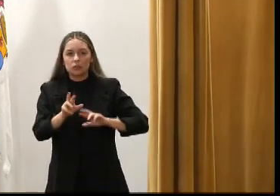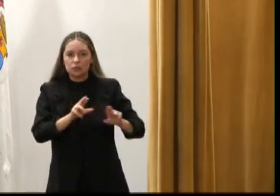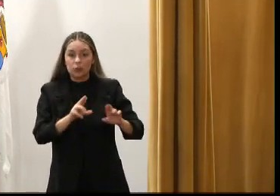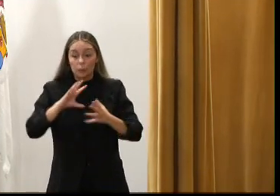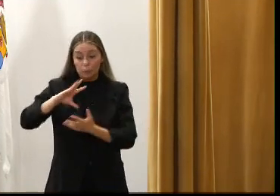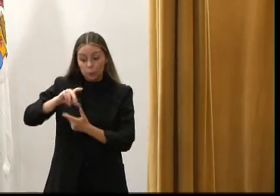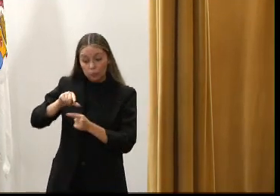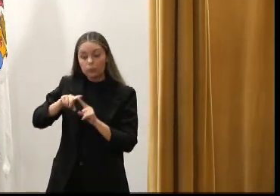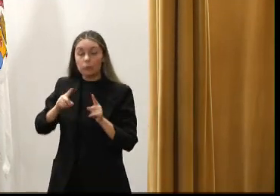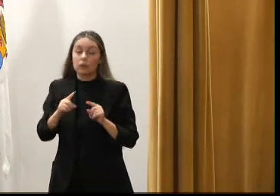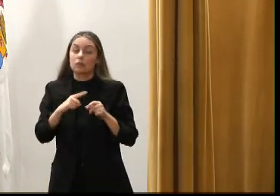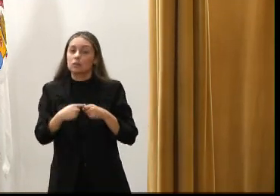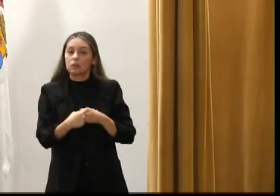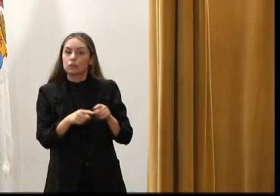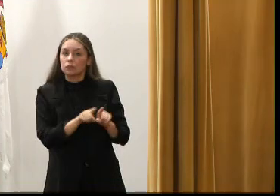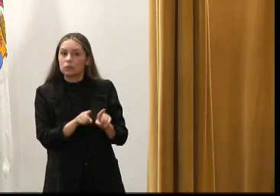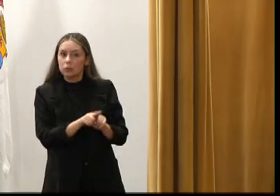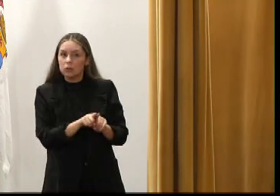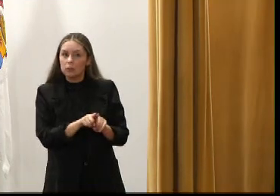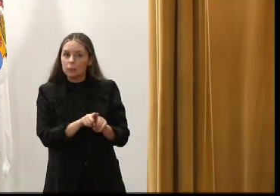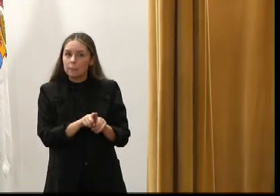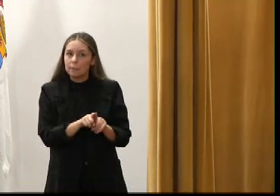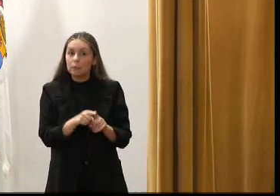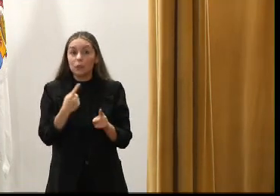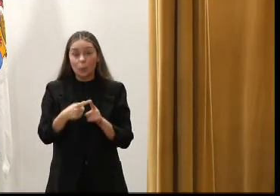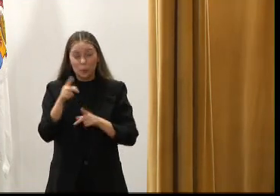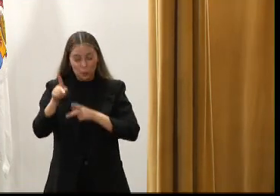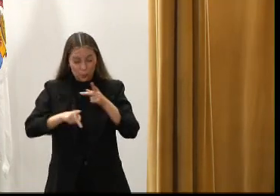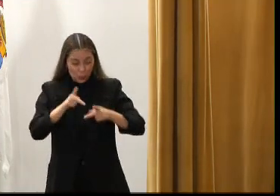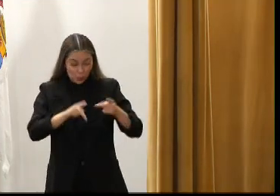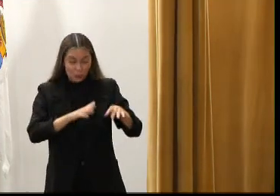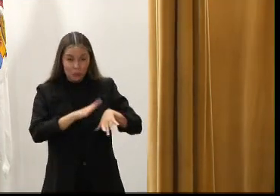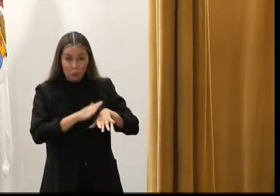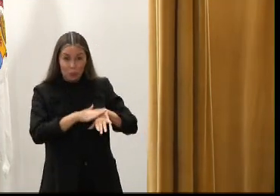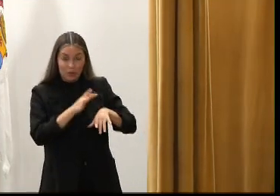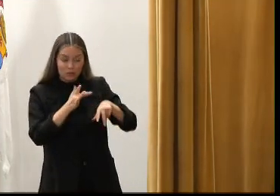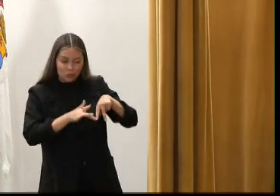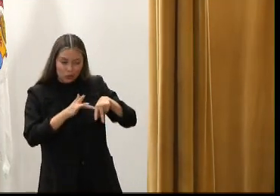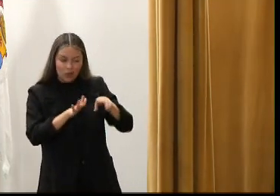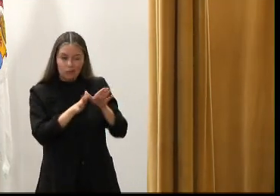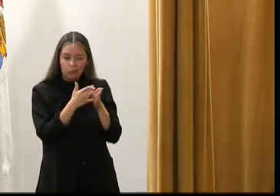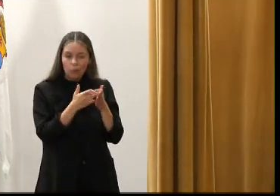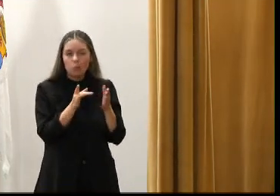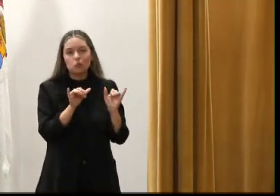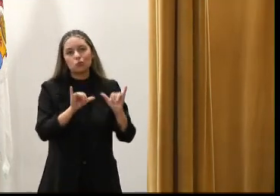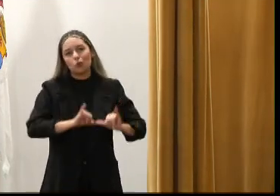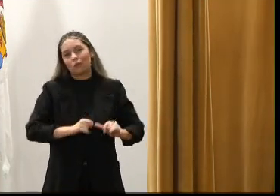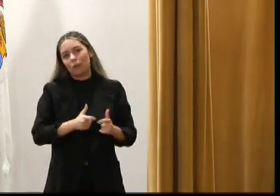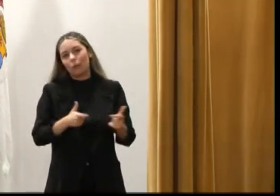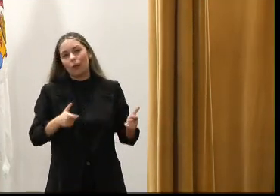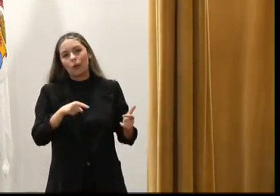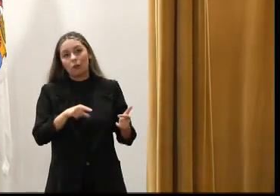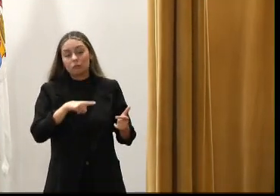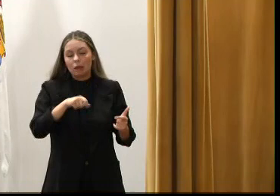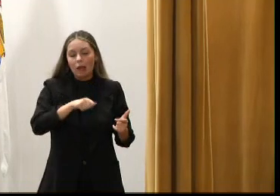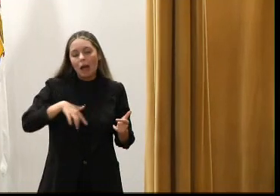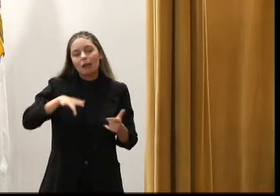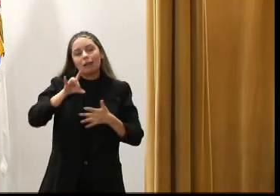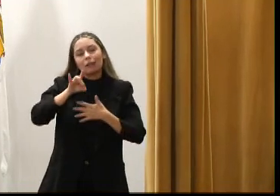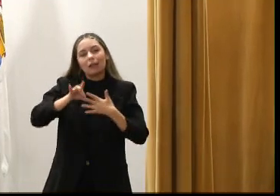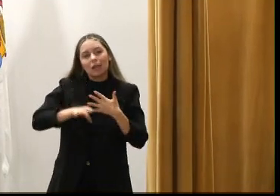nas cidades também. As populações mais vulneráveis sofrem mais, e nós temos aqui uma área muito